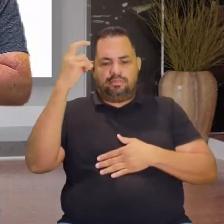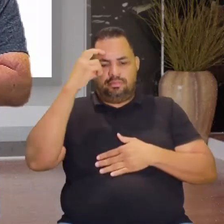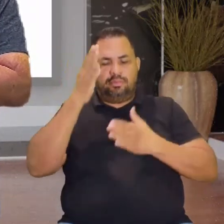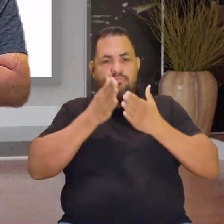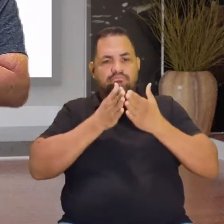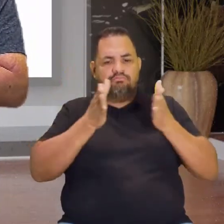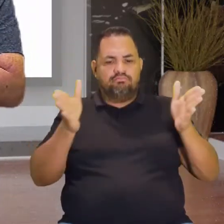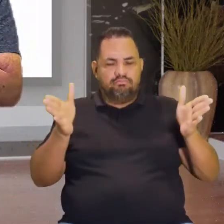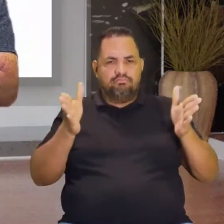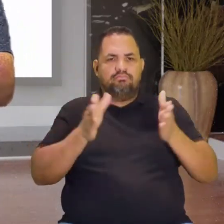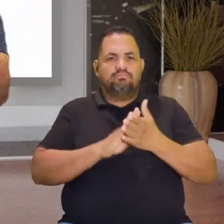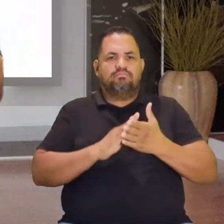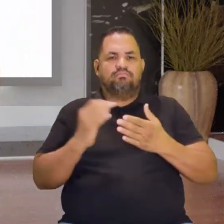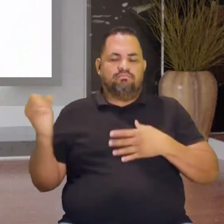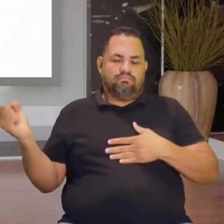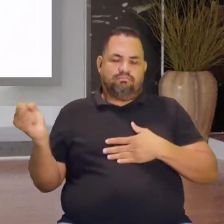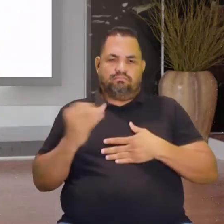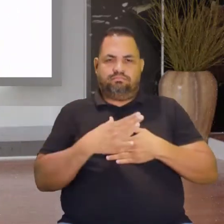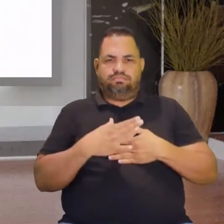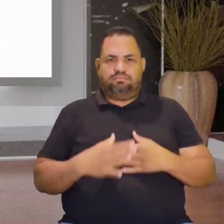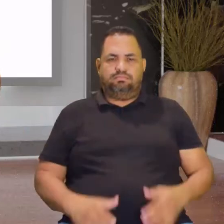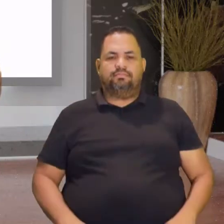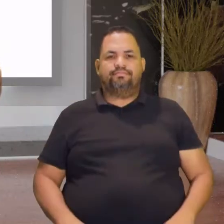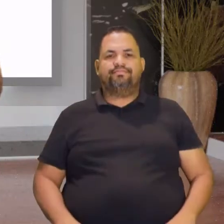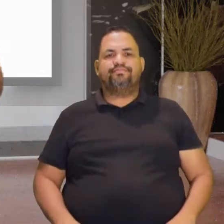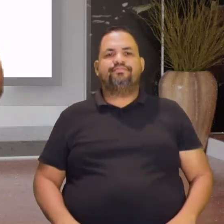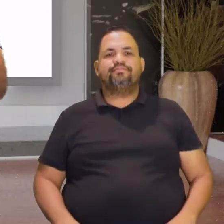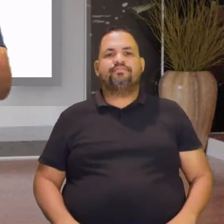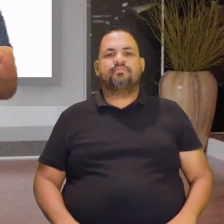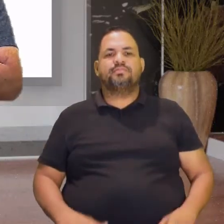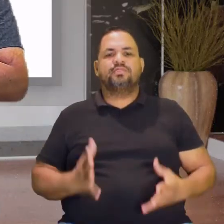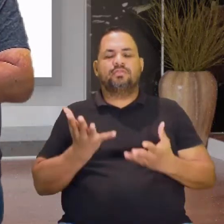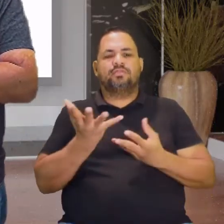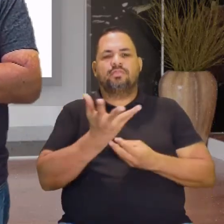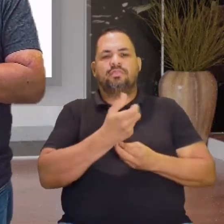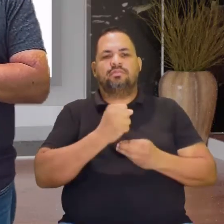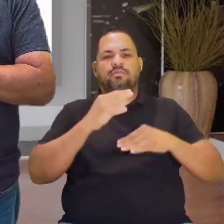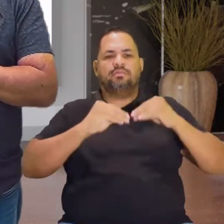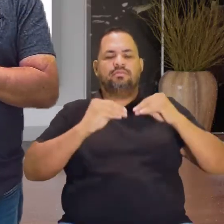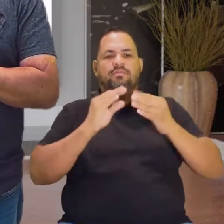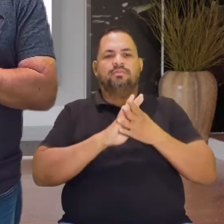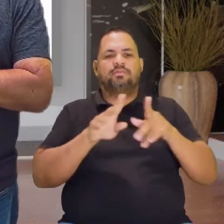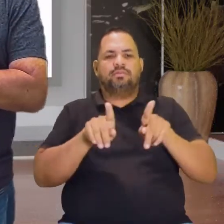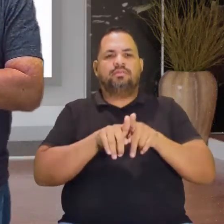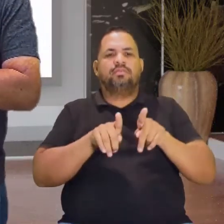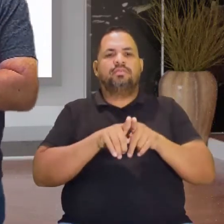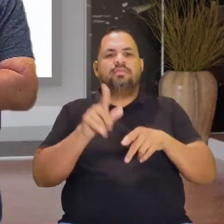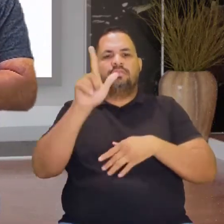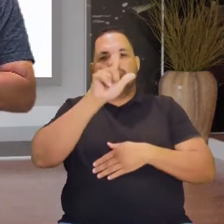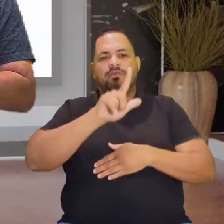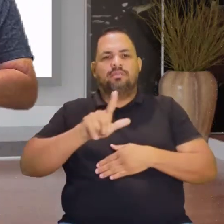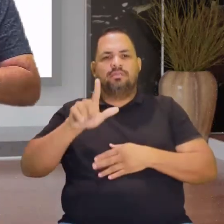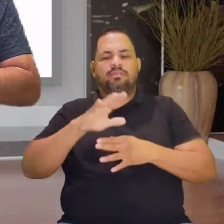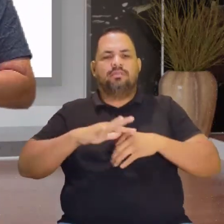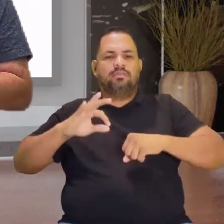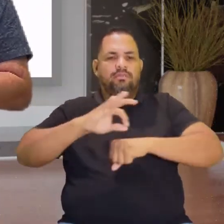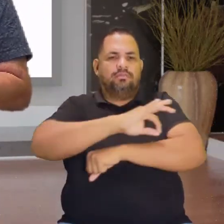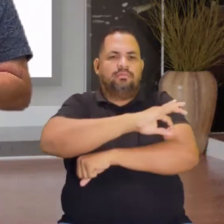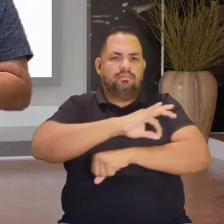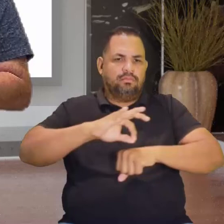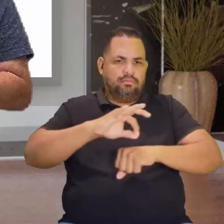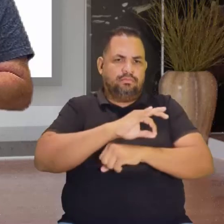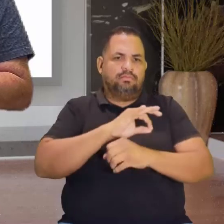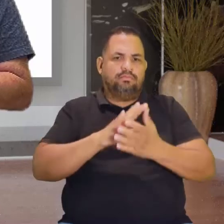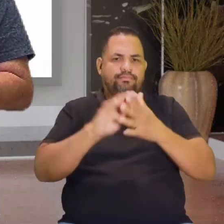né, para a modernidade, não só nas artes plásticas, mas também na literatura, na arquitetura,